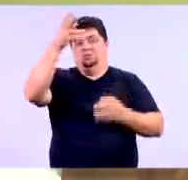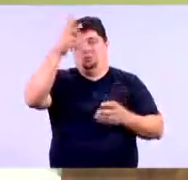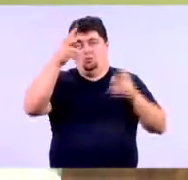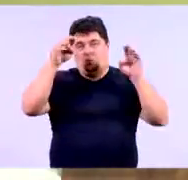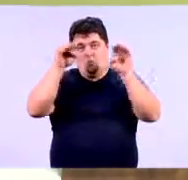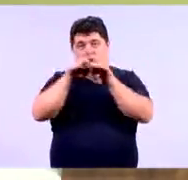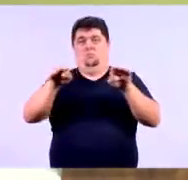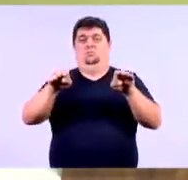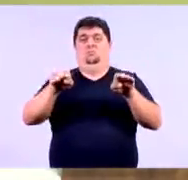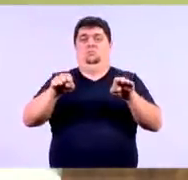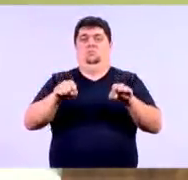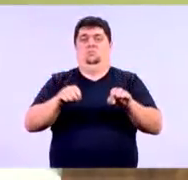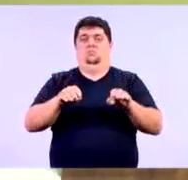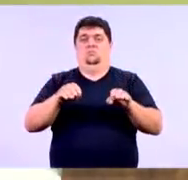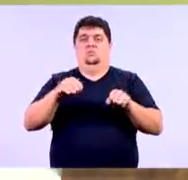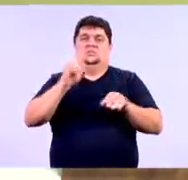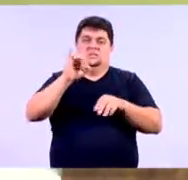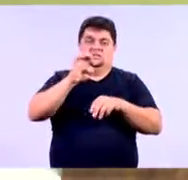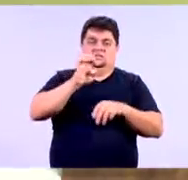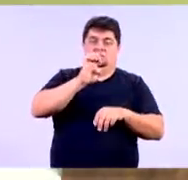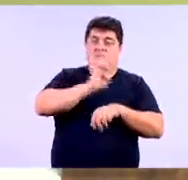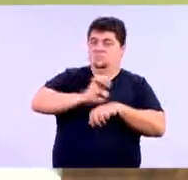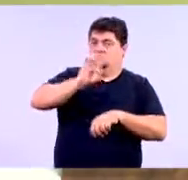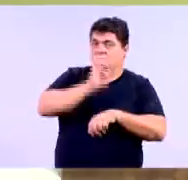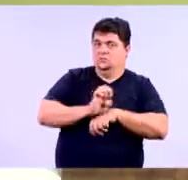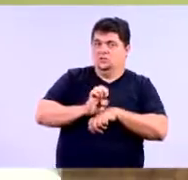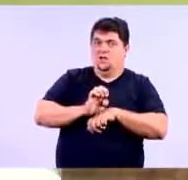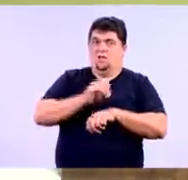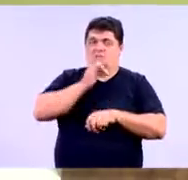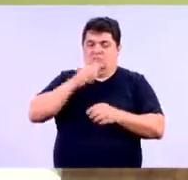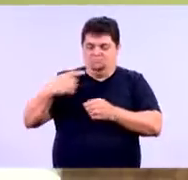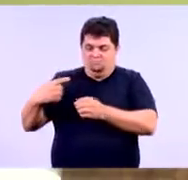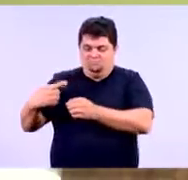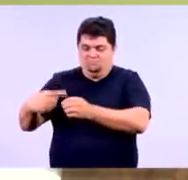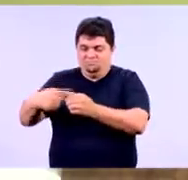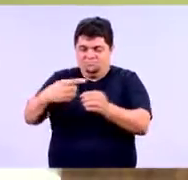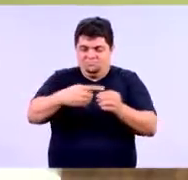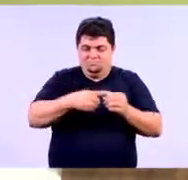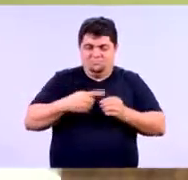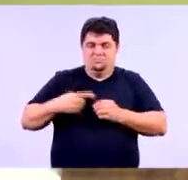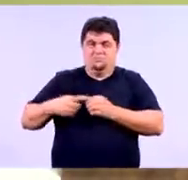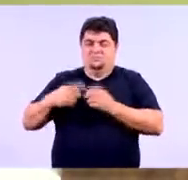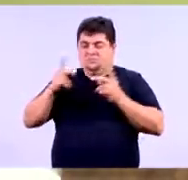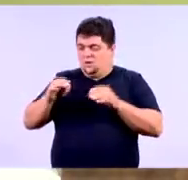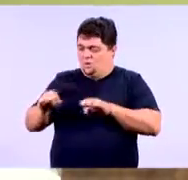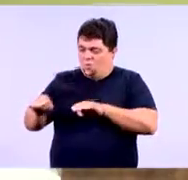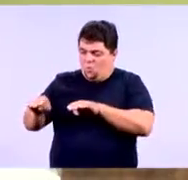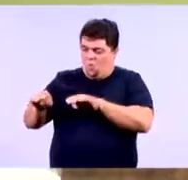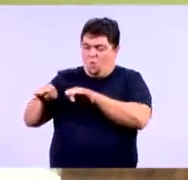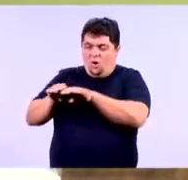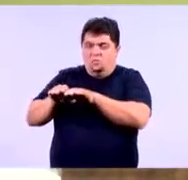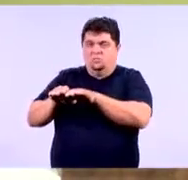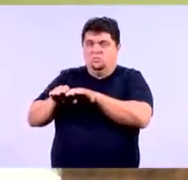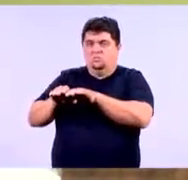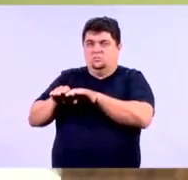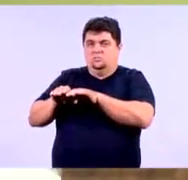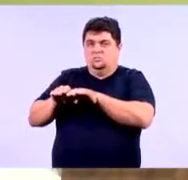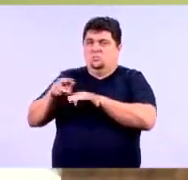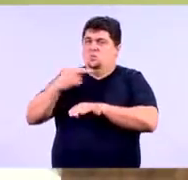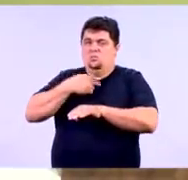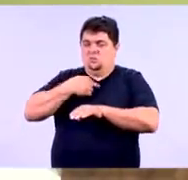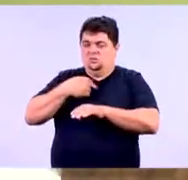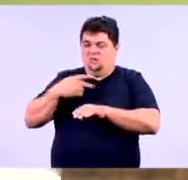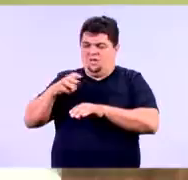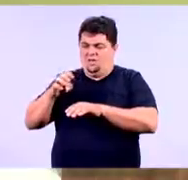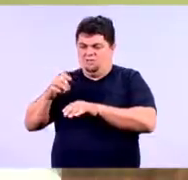forma. Se é um tributo estadual, a mesma coisa. Em todas as cidades do estado, aquele tributo deve ser cobrado da mesma